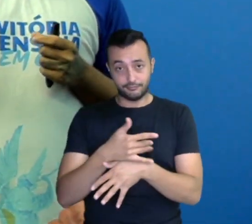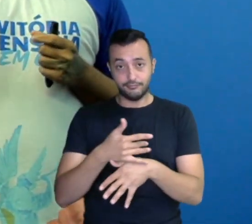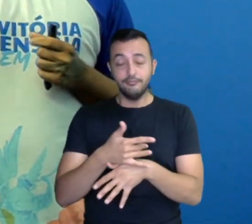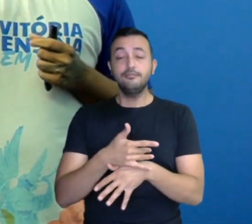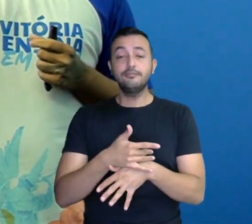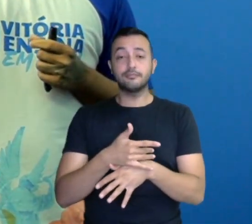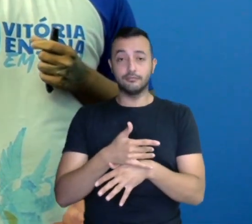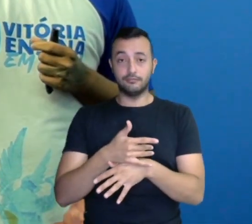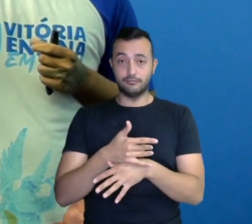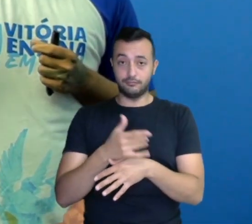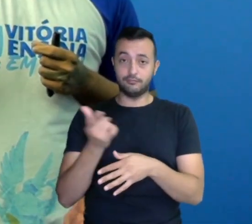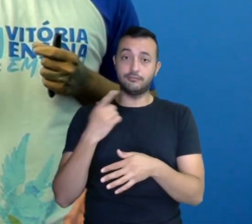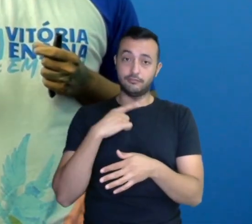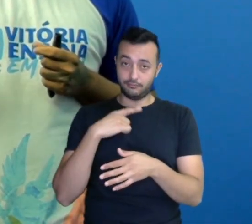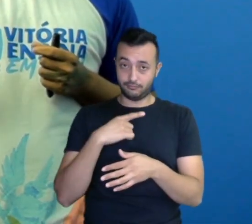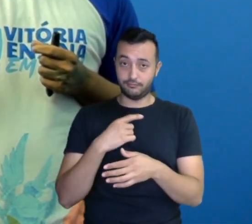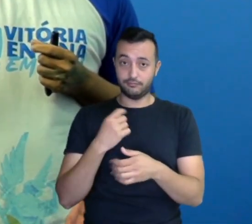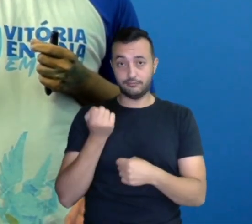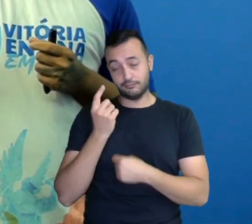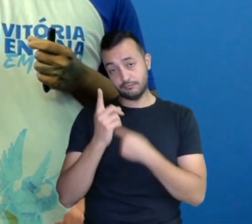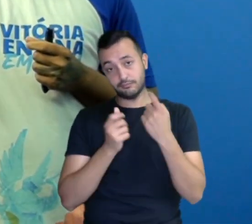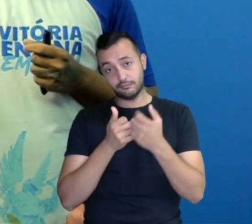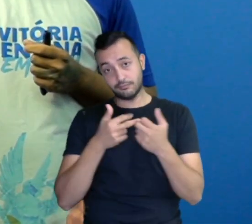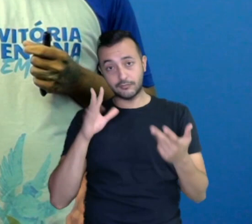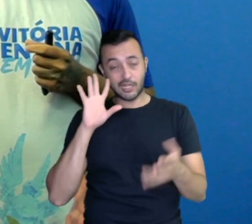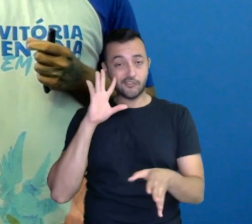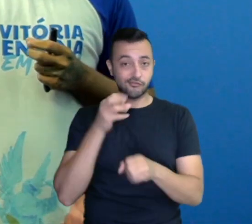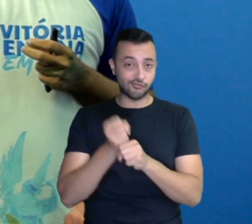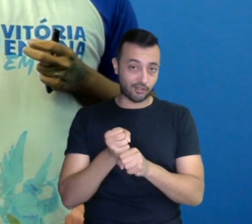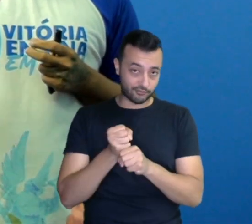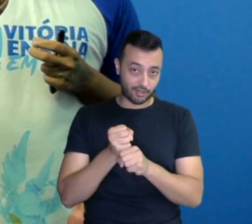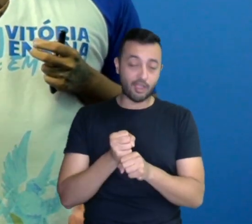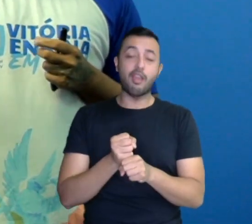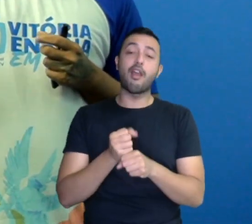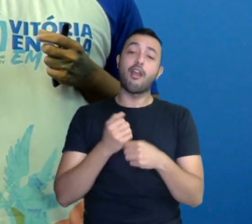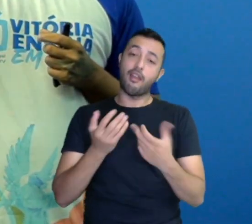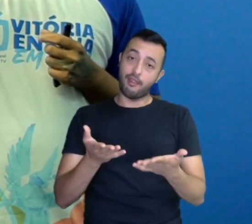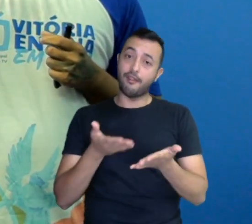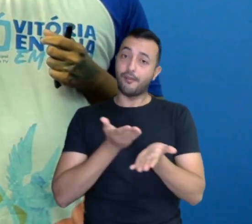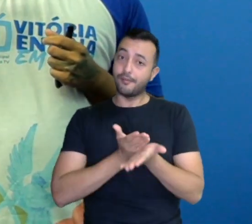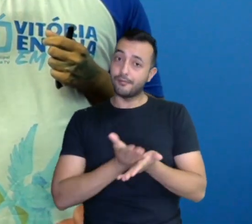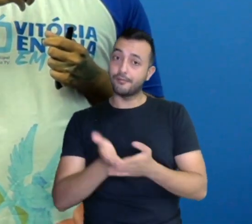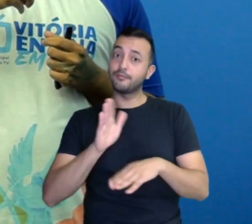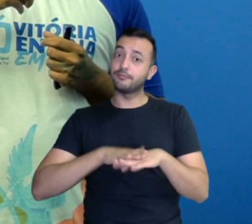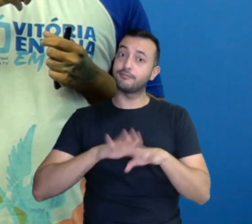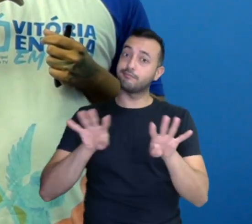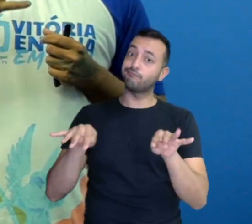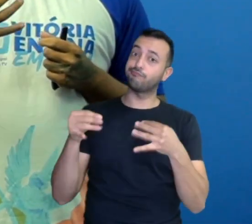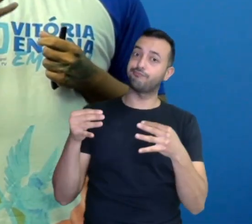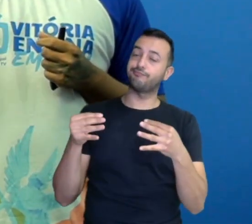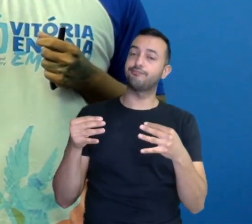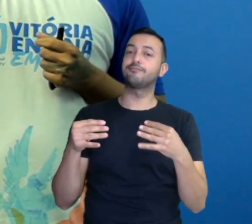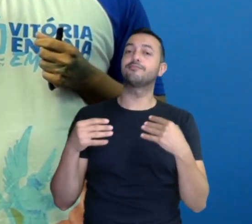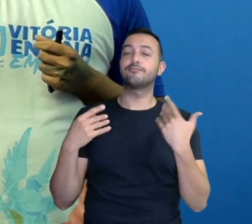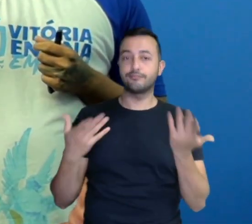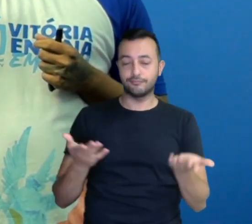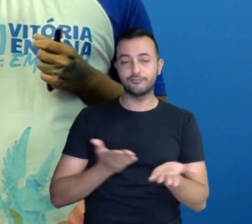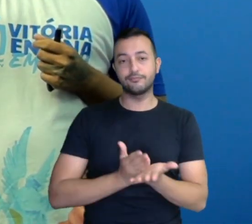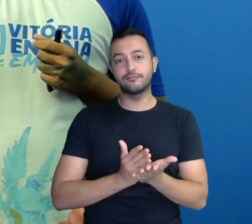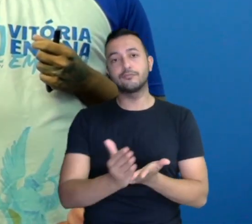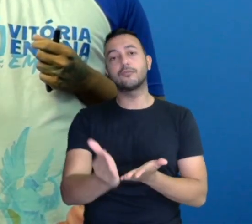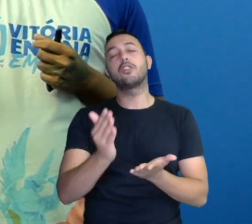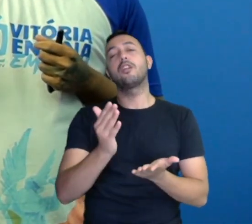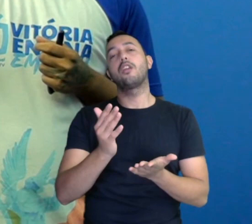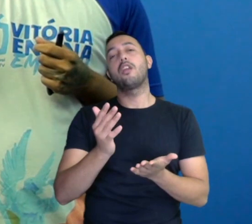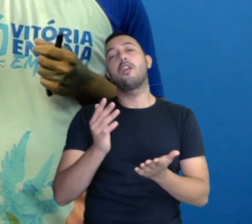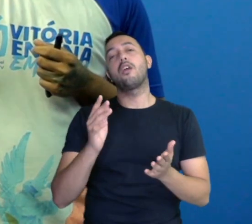cidades existem figuras, né, que são os chefes, eles começam a ganhar mais prestígios. Né? Eles começam